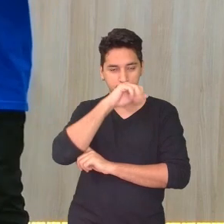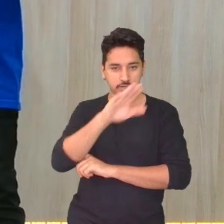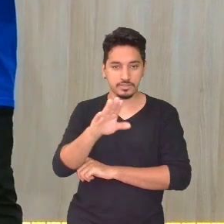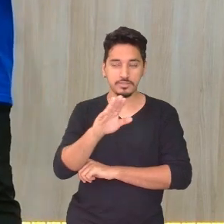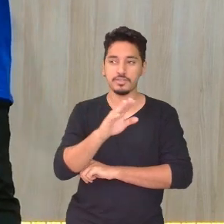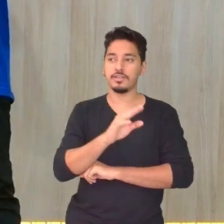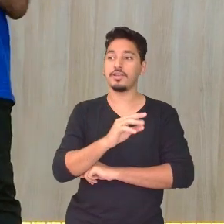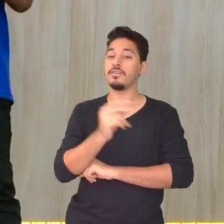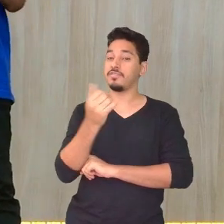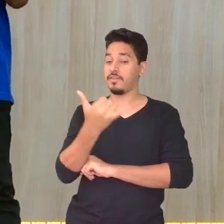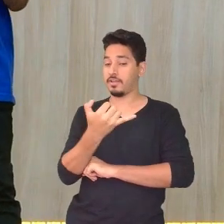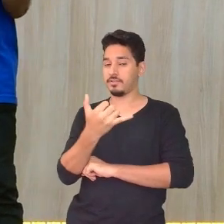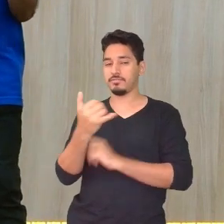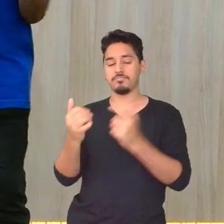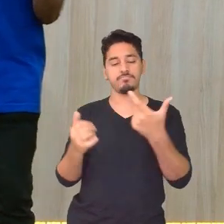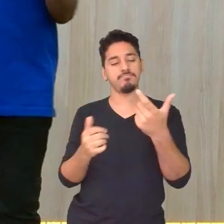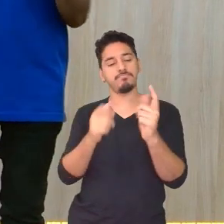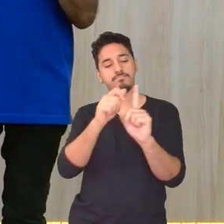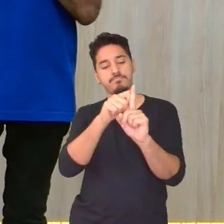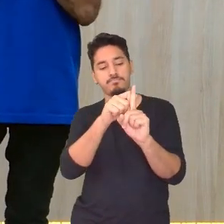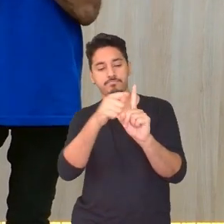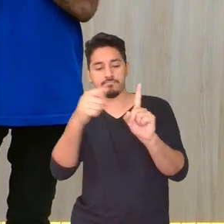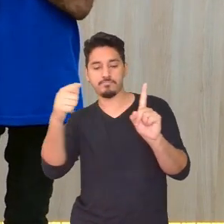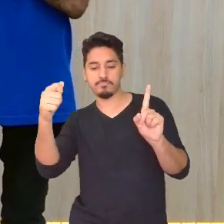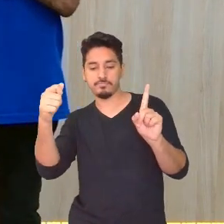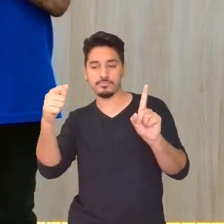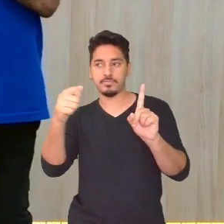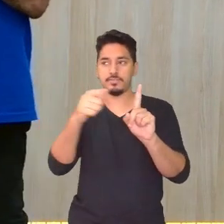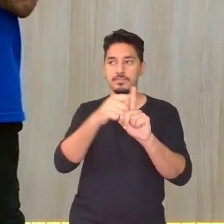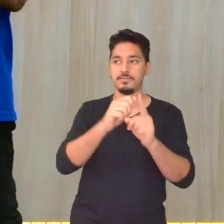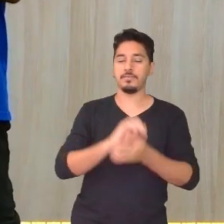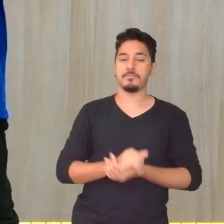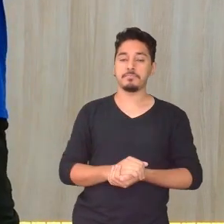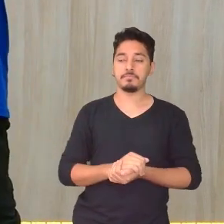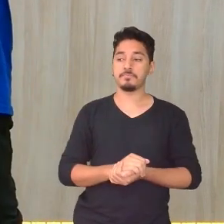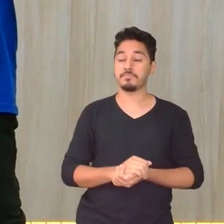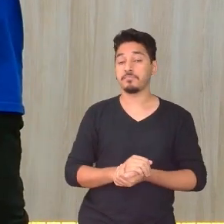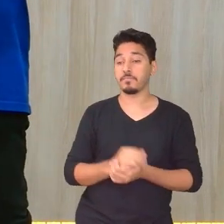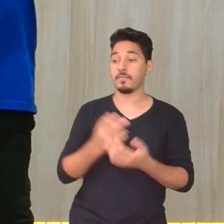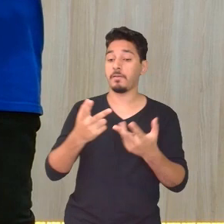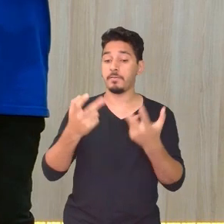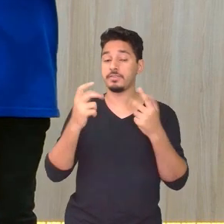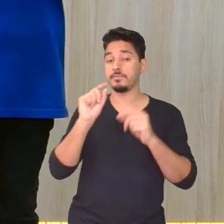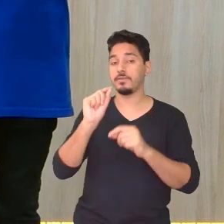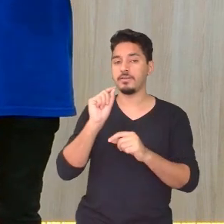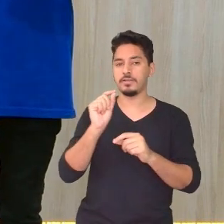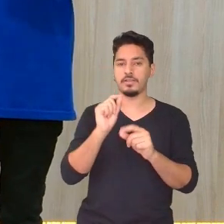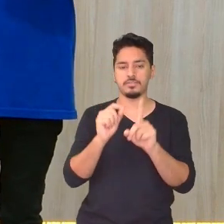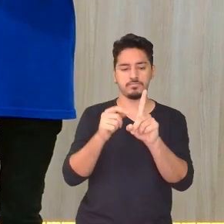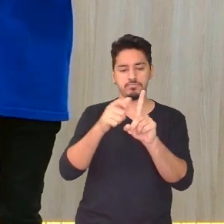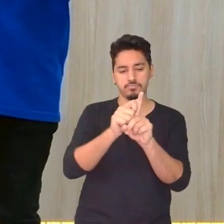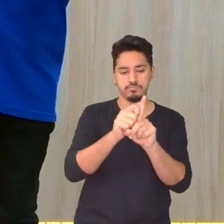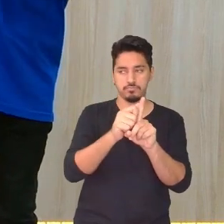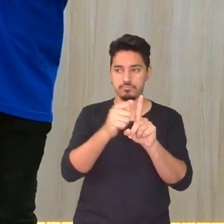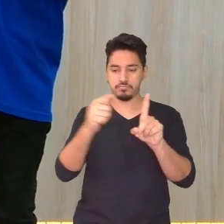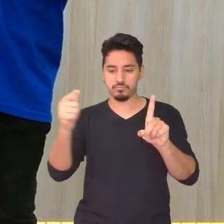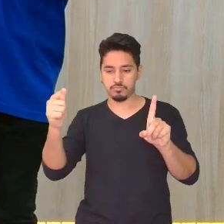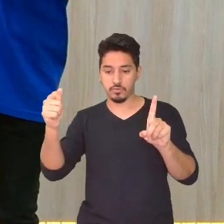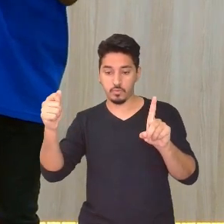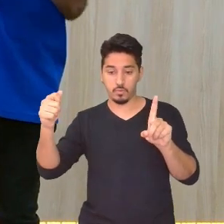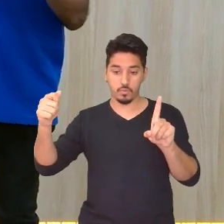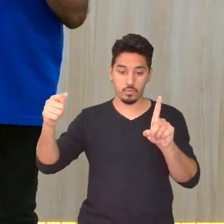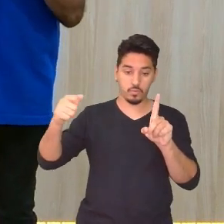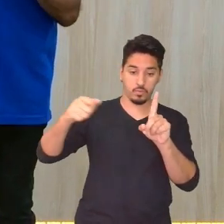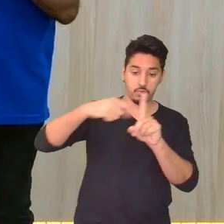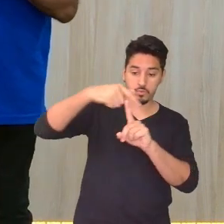você vai observar que vai estar... Se Ricardinho fala, Ricardinho tá na época aí, né? Ó, você vai observar que essa canetinha, quando solta, ela enrola todinha, tem